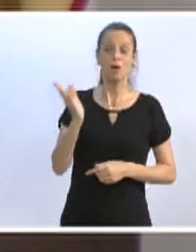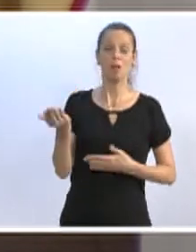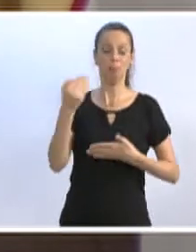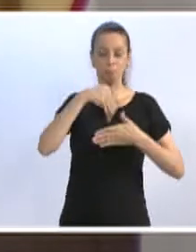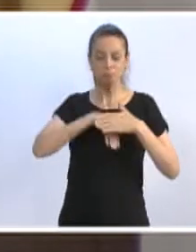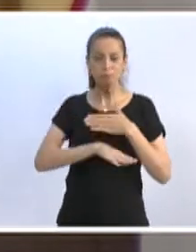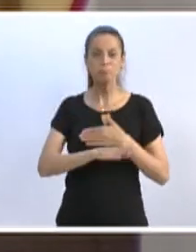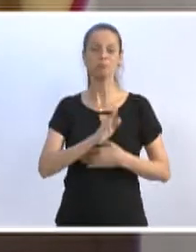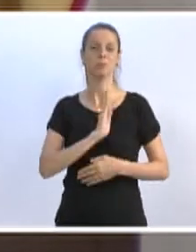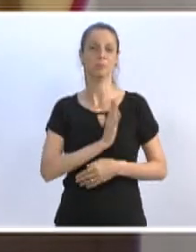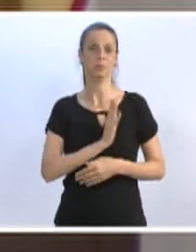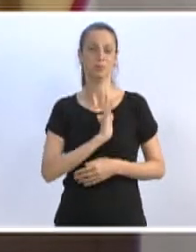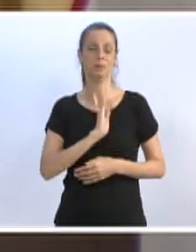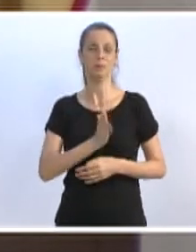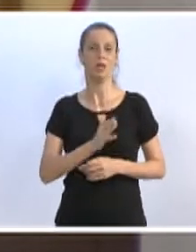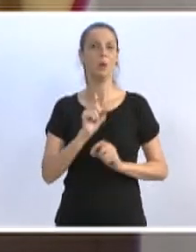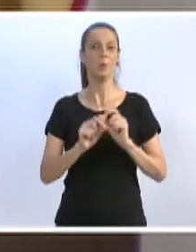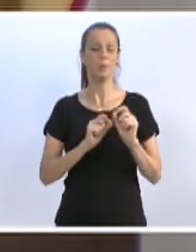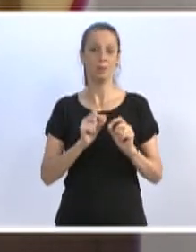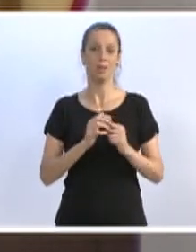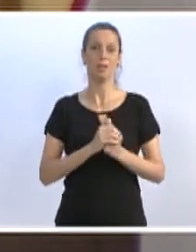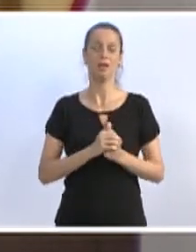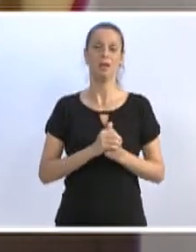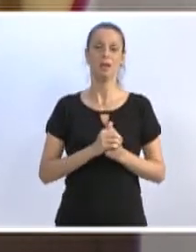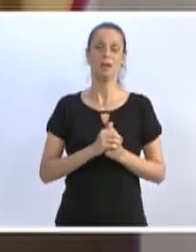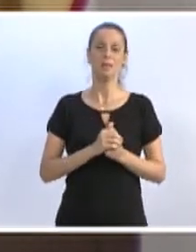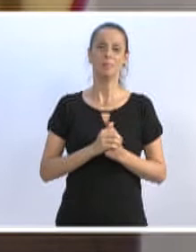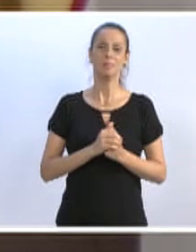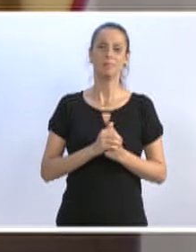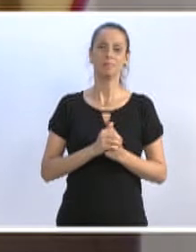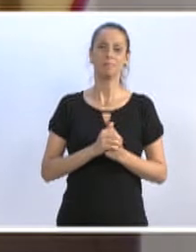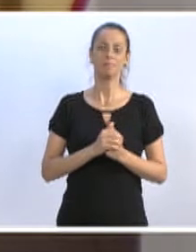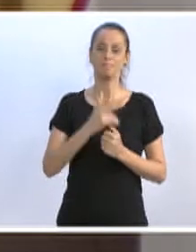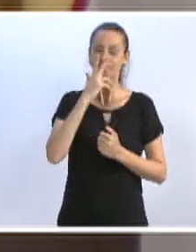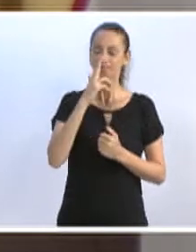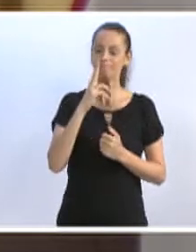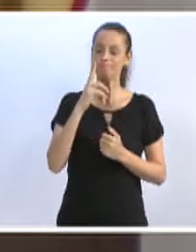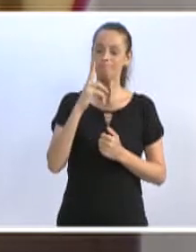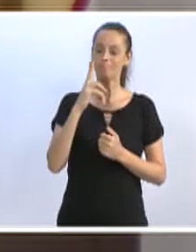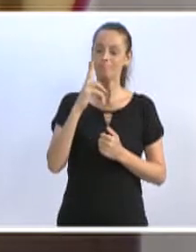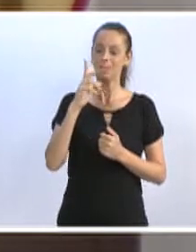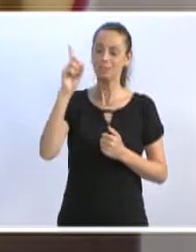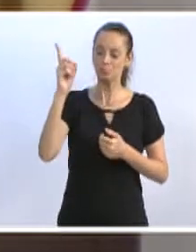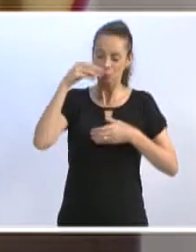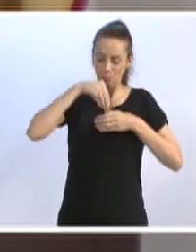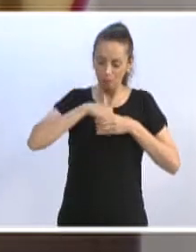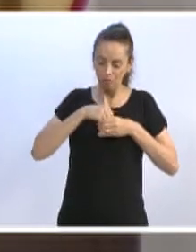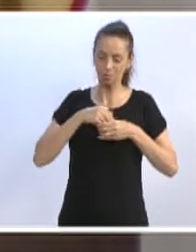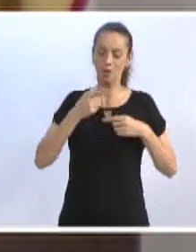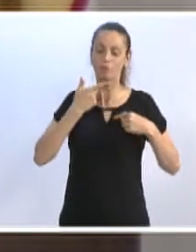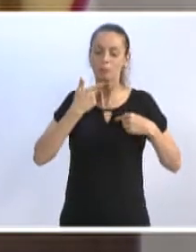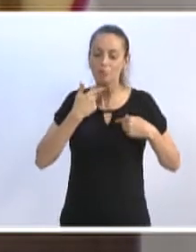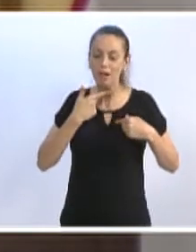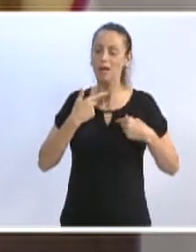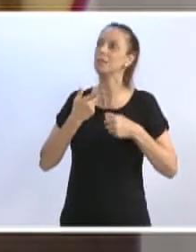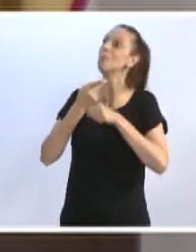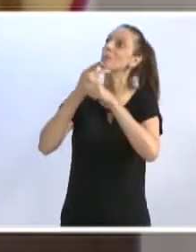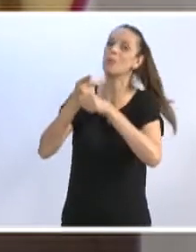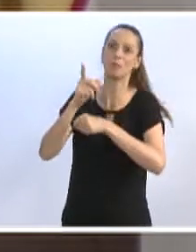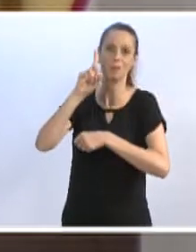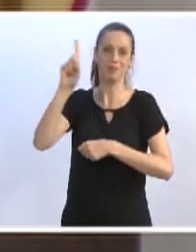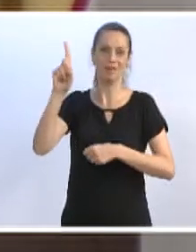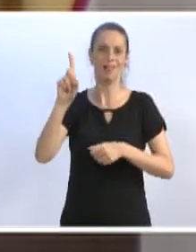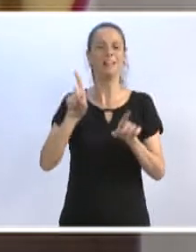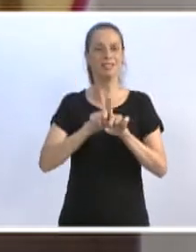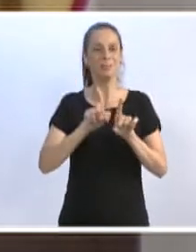ser importantes. Deus coloca esta experiência, essa necessidade. Depois o próprio Jesus nos diz